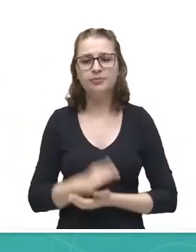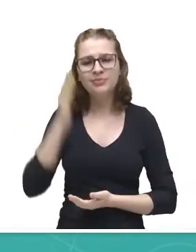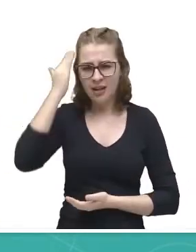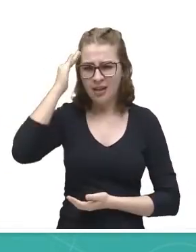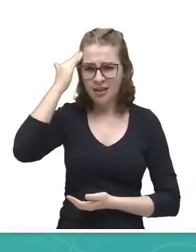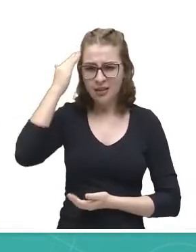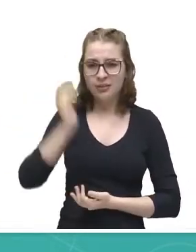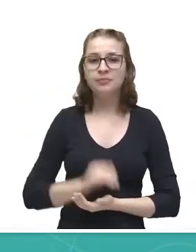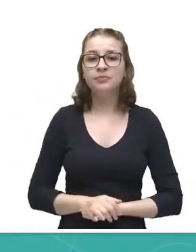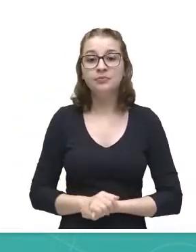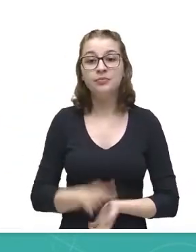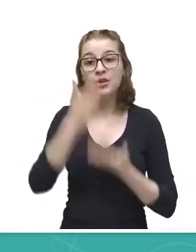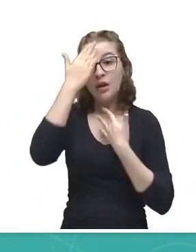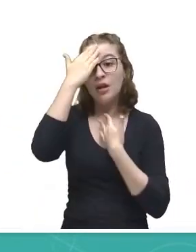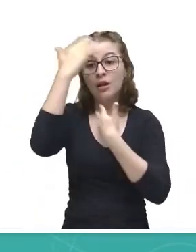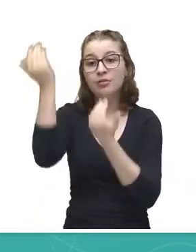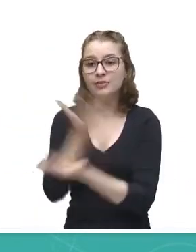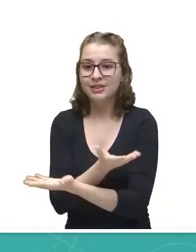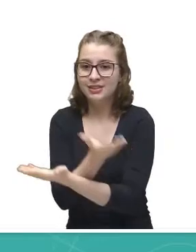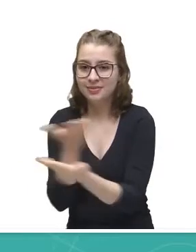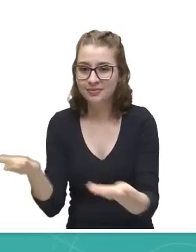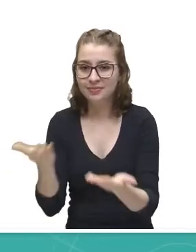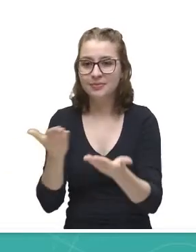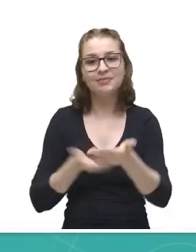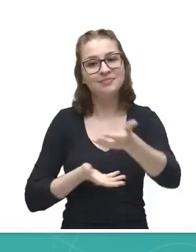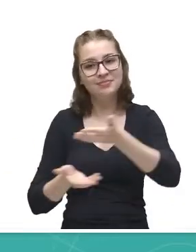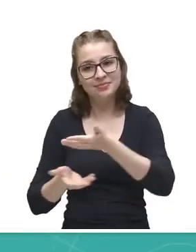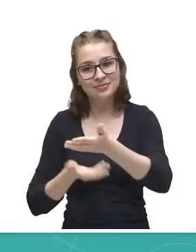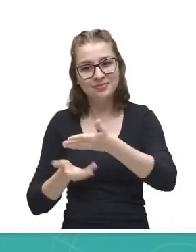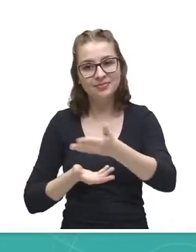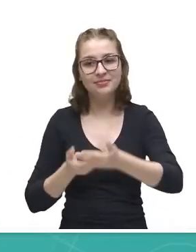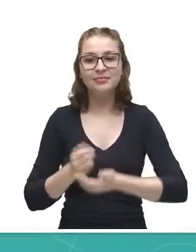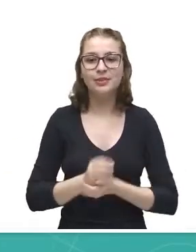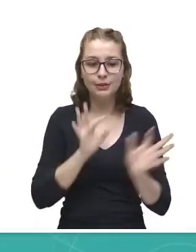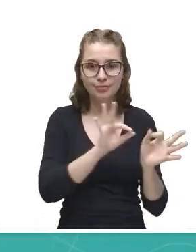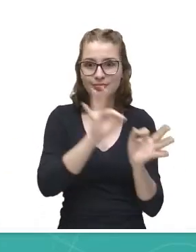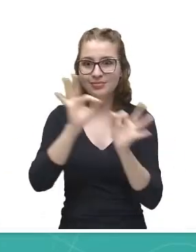Muito obrigada pela participação de todos vocês que estiveram conosco da 5ª